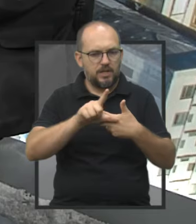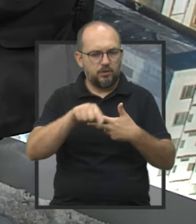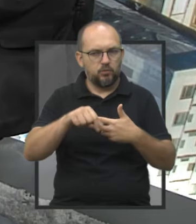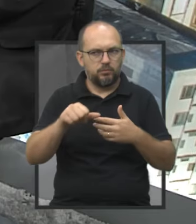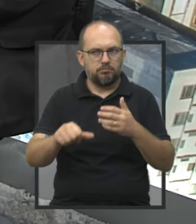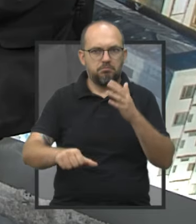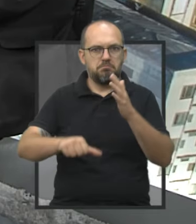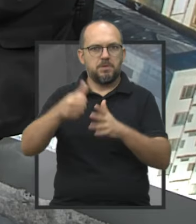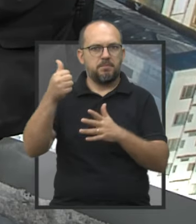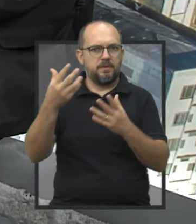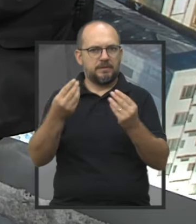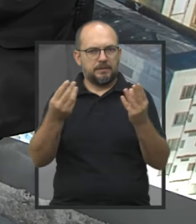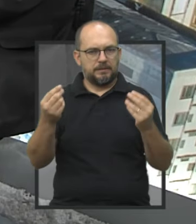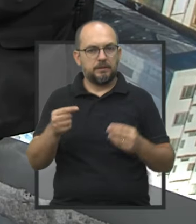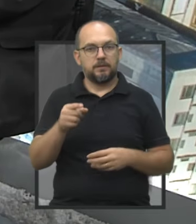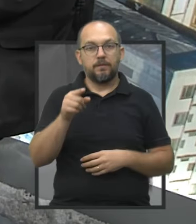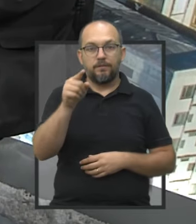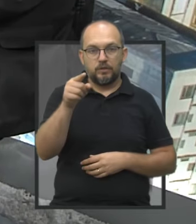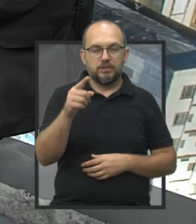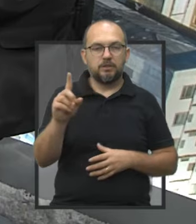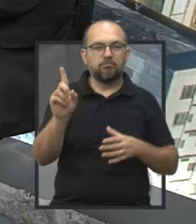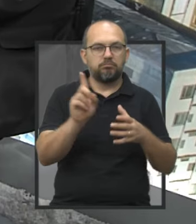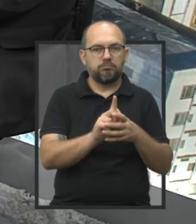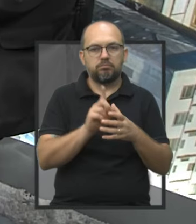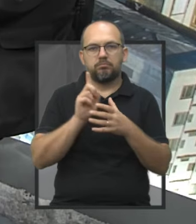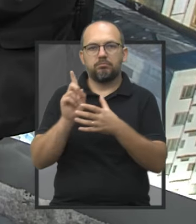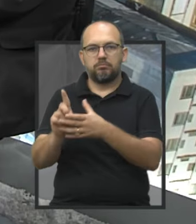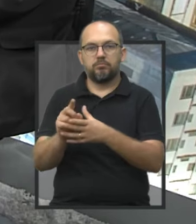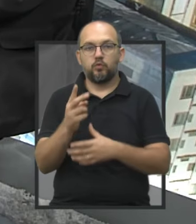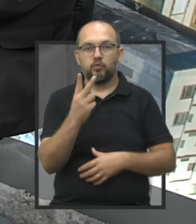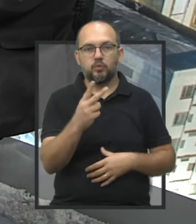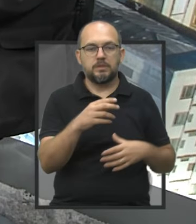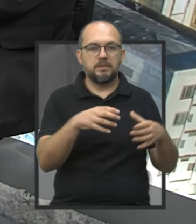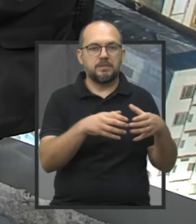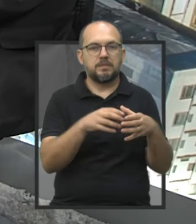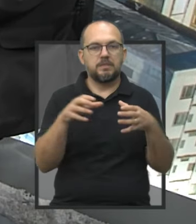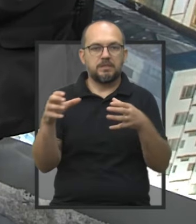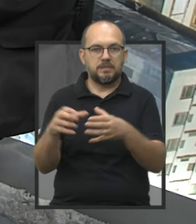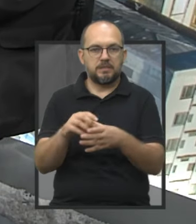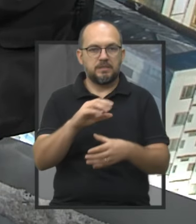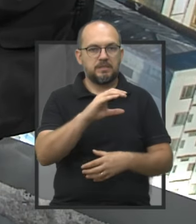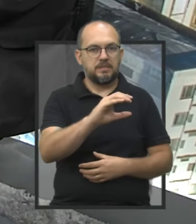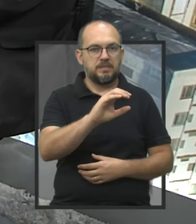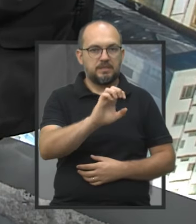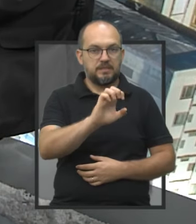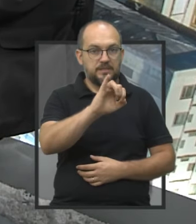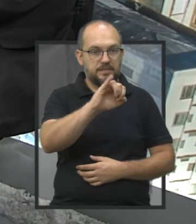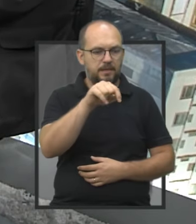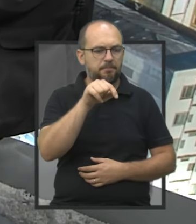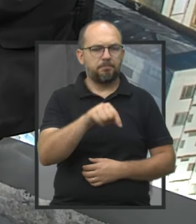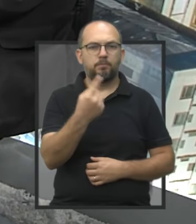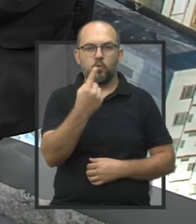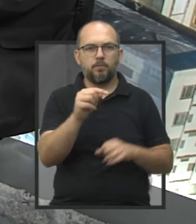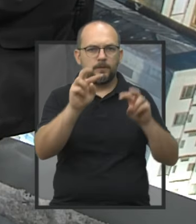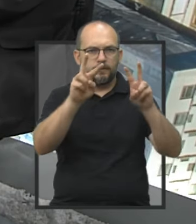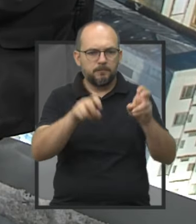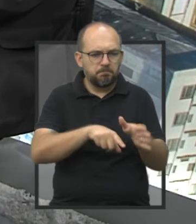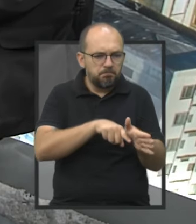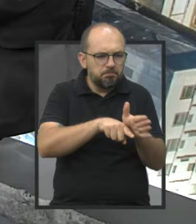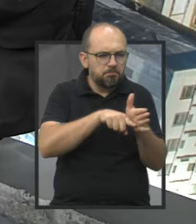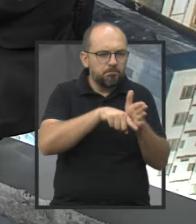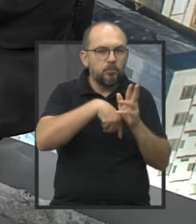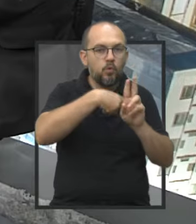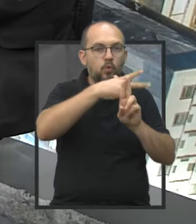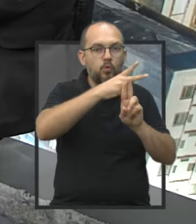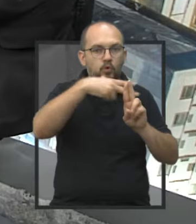O senhor mesmo faz parte de 2 comissões especiais de inquérito. A primeira, que apura as contrapartidas da UNOeste com o